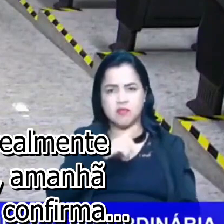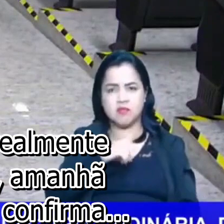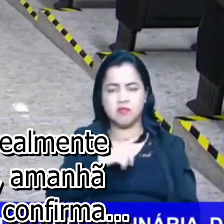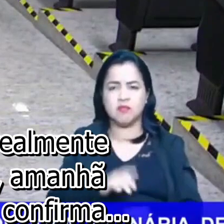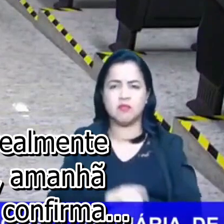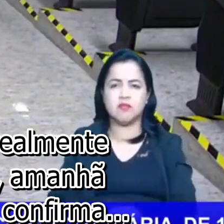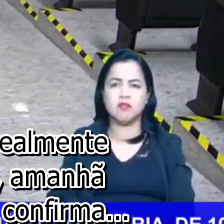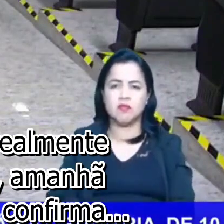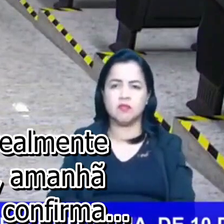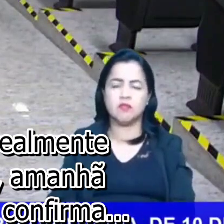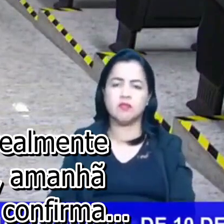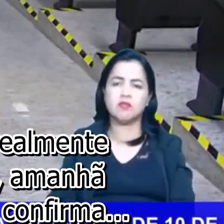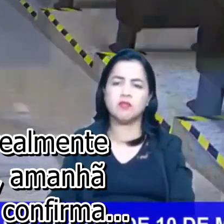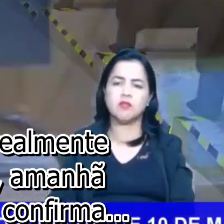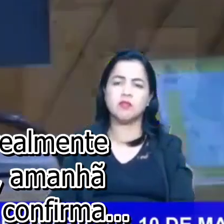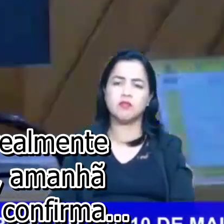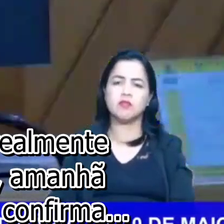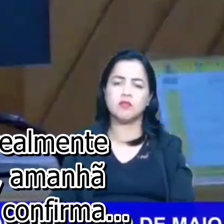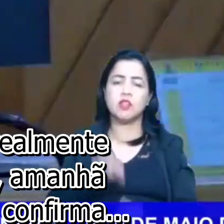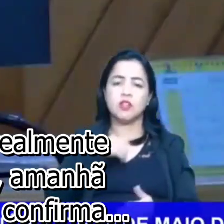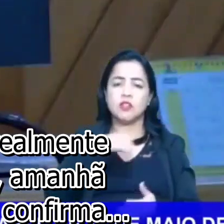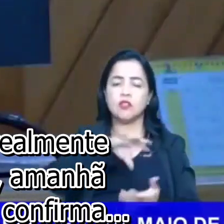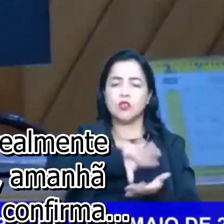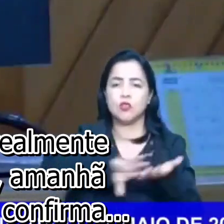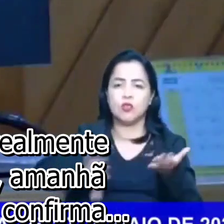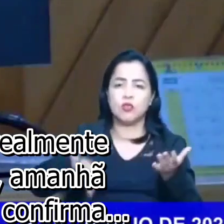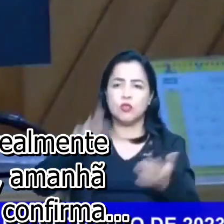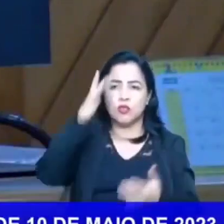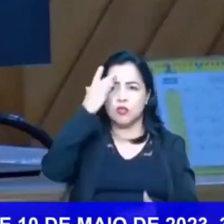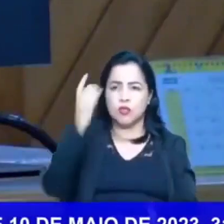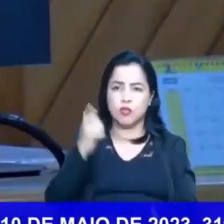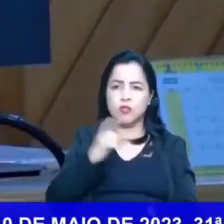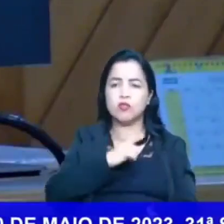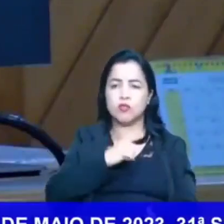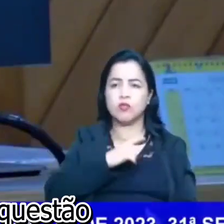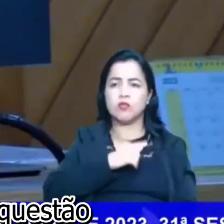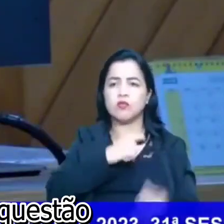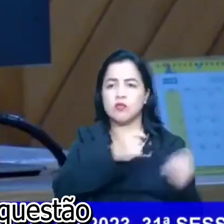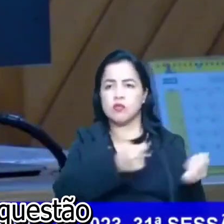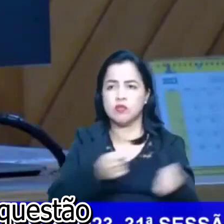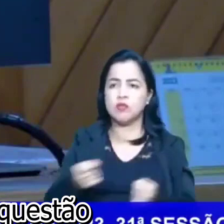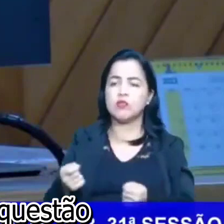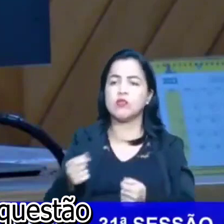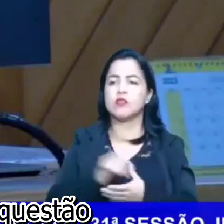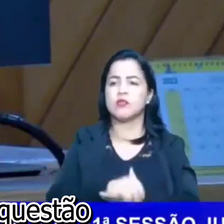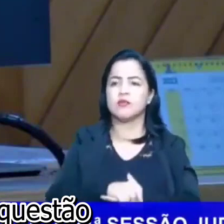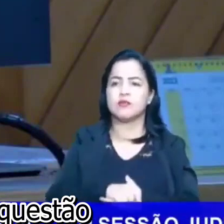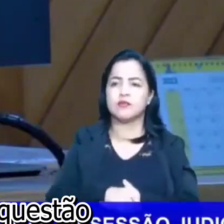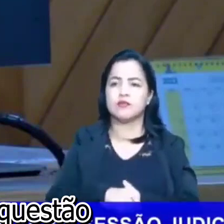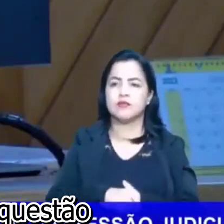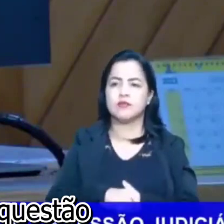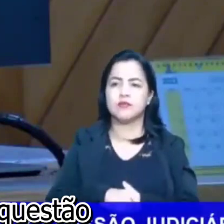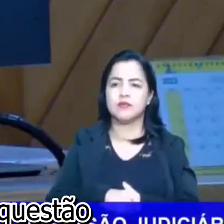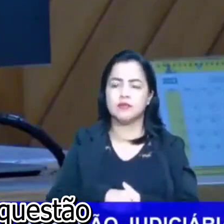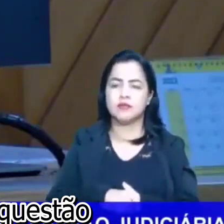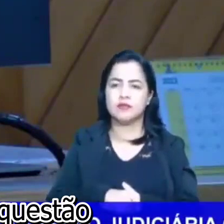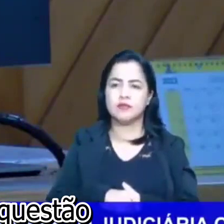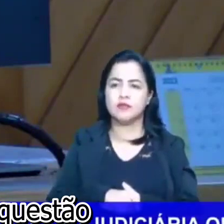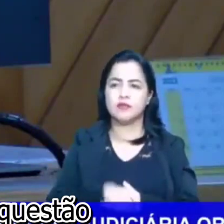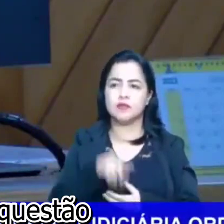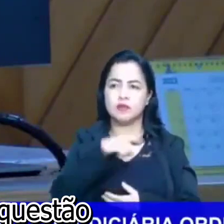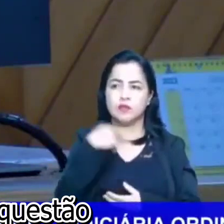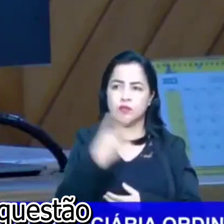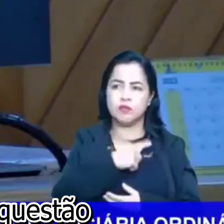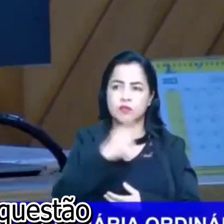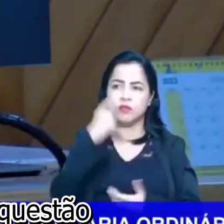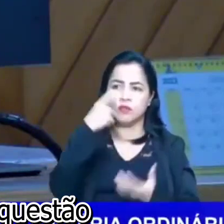realmente não me recordo. Eu vou tirar reeditar de pauta. Amanhã nós temos sessão? Isso, amanhã a gente traz aí, então, a gente amanhã, confirma. Inclusive, tá todos nós,